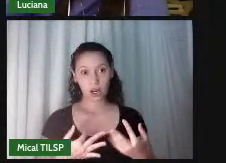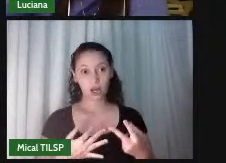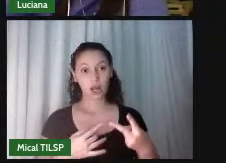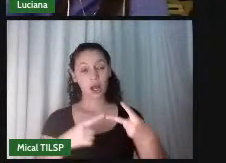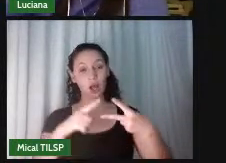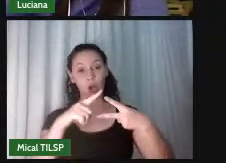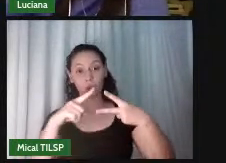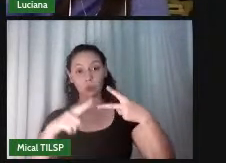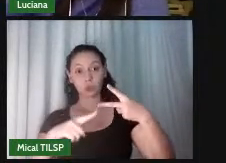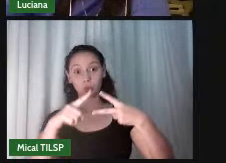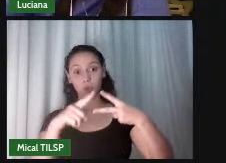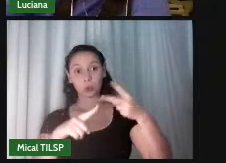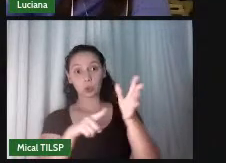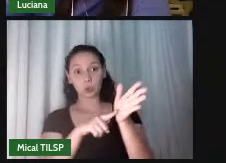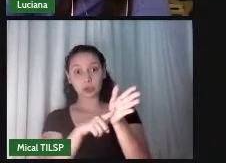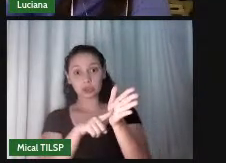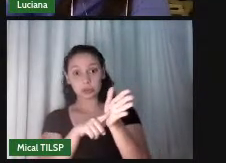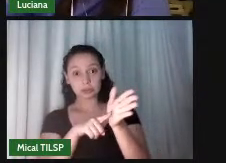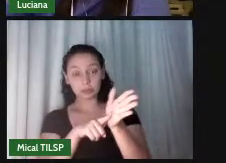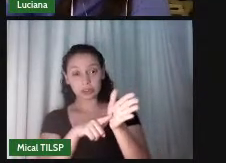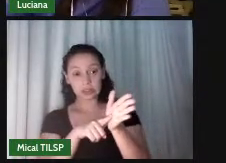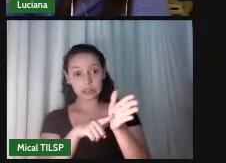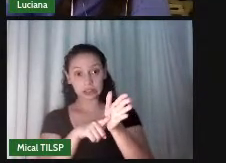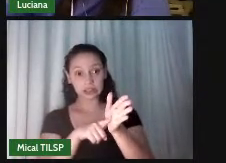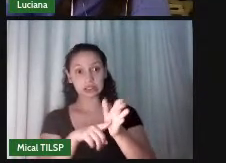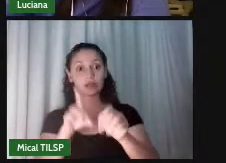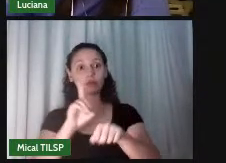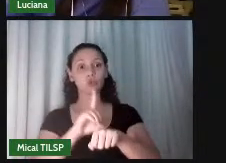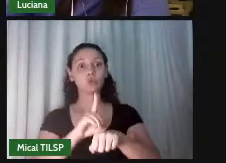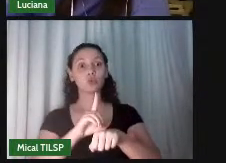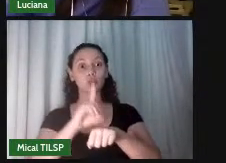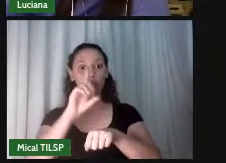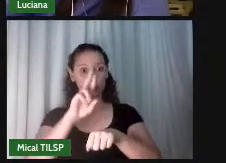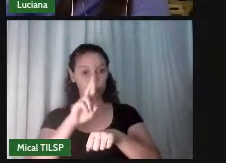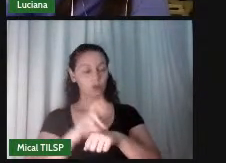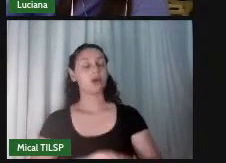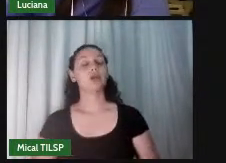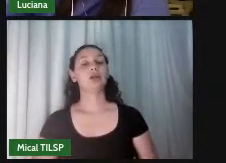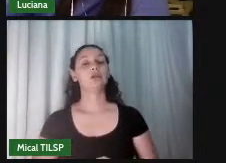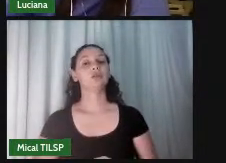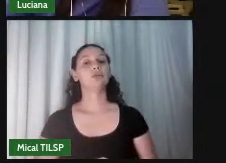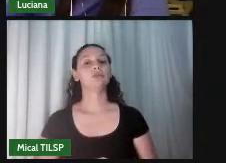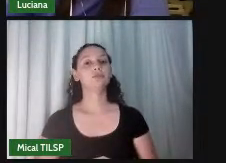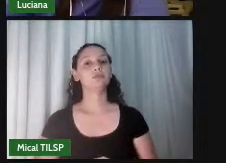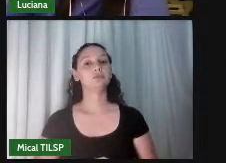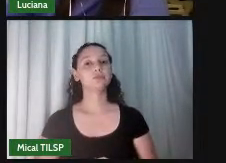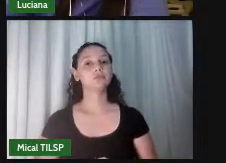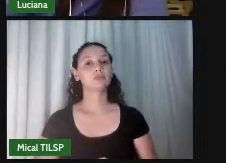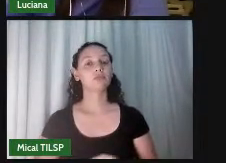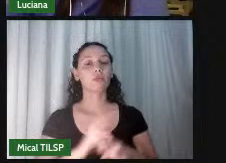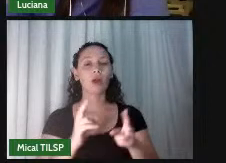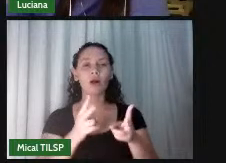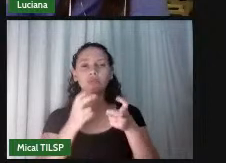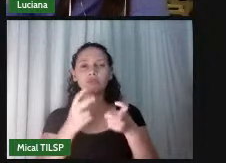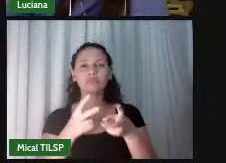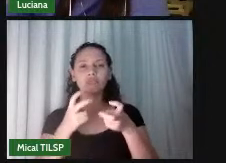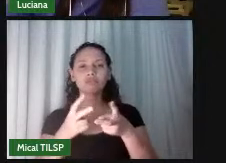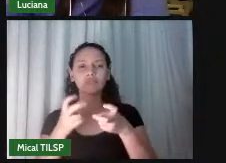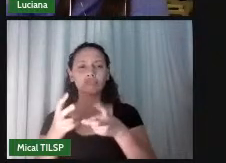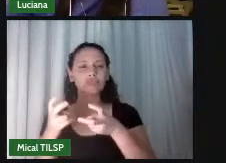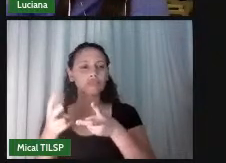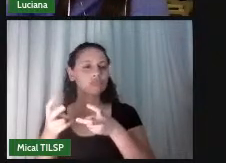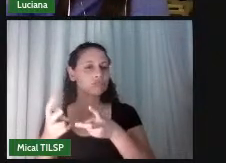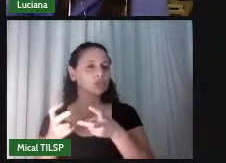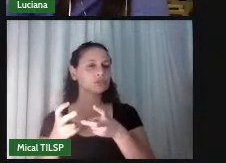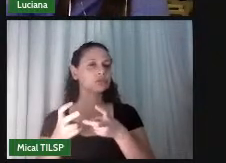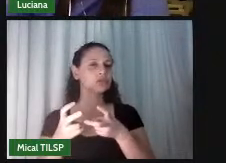o meu doutoramento, e que foram baseadas na identificação odontolegal, tá? Na parte da